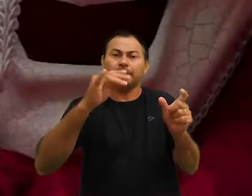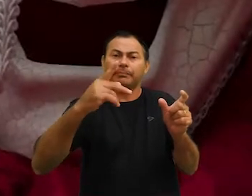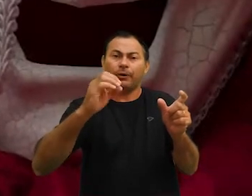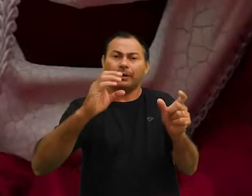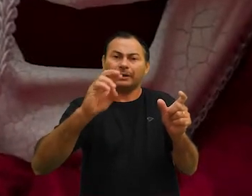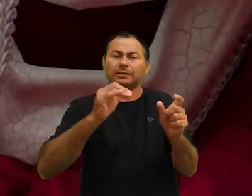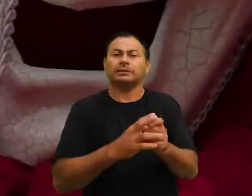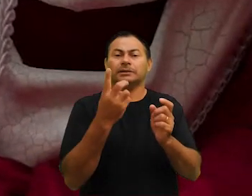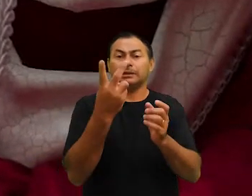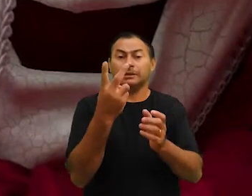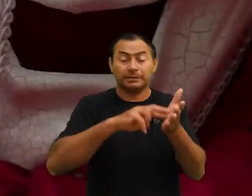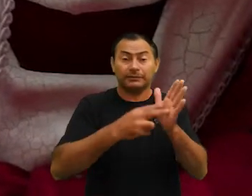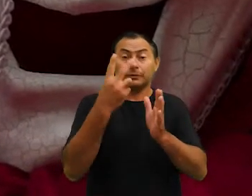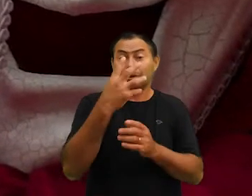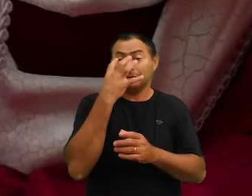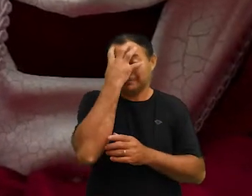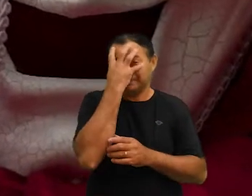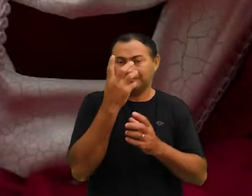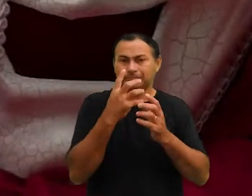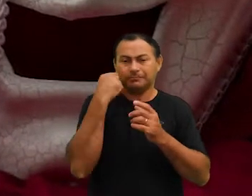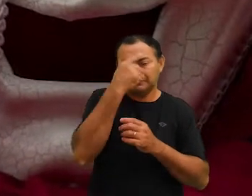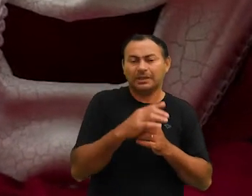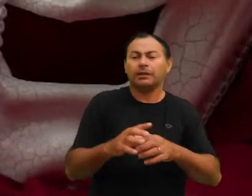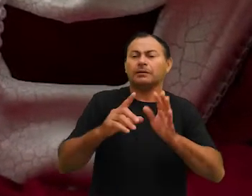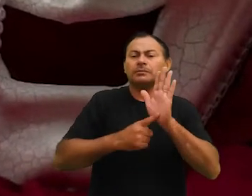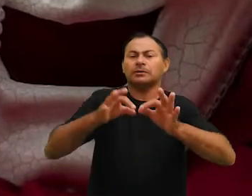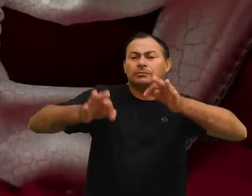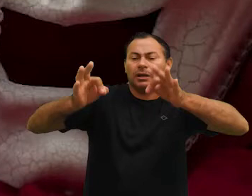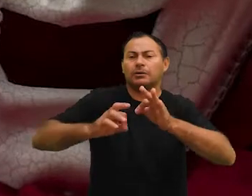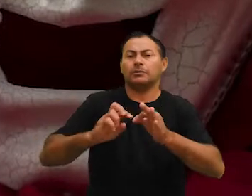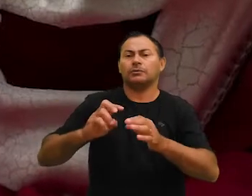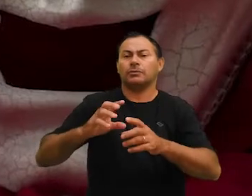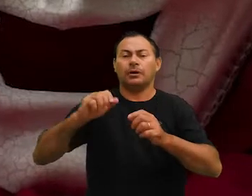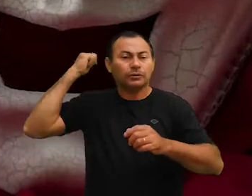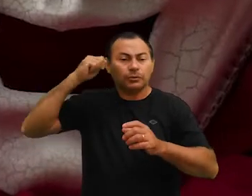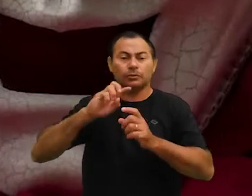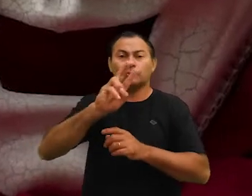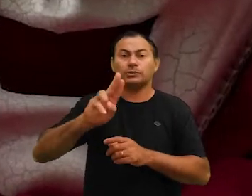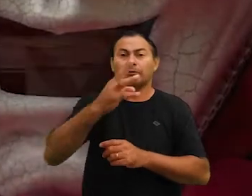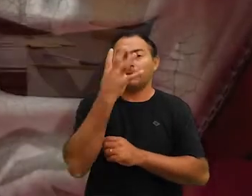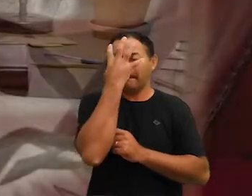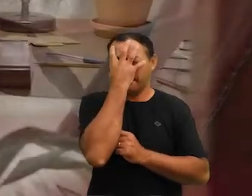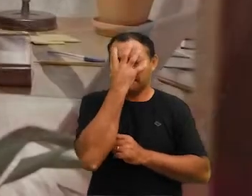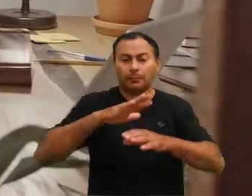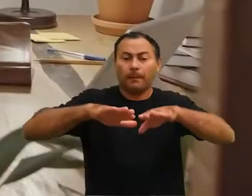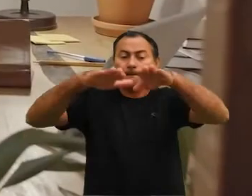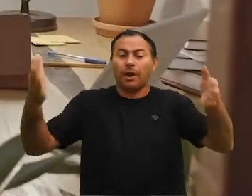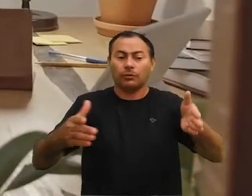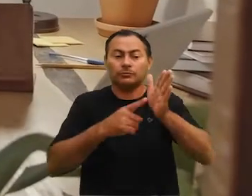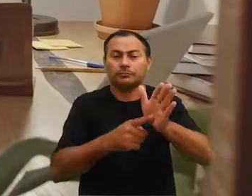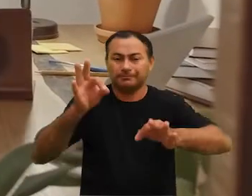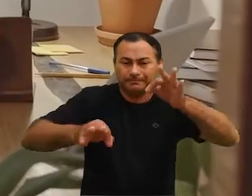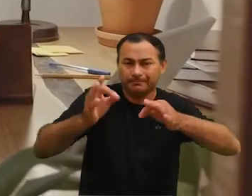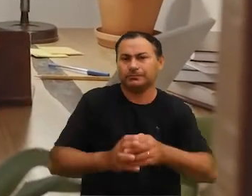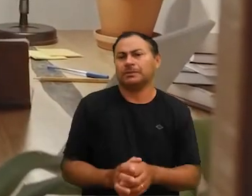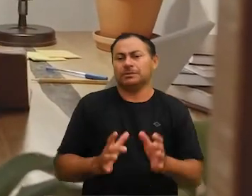tempo, para representar os diferentes personagens no teatro, os atores usavam máscaras no palco. Jesus estava dizendo que